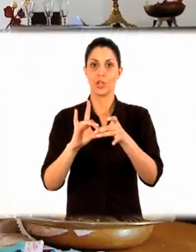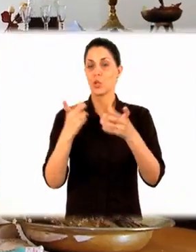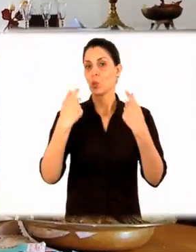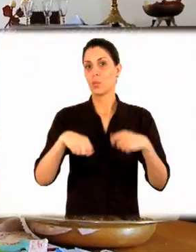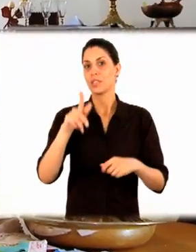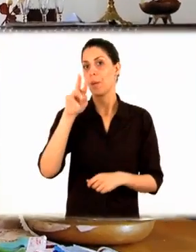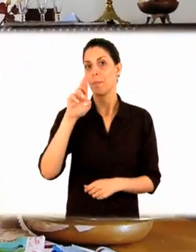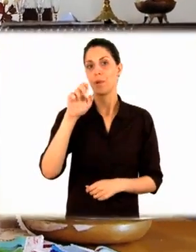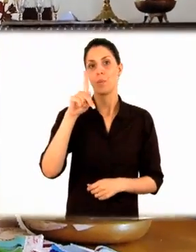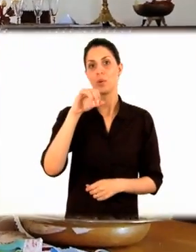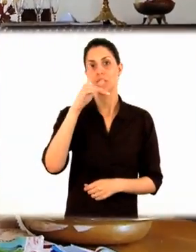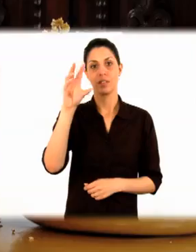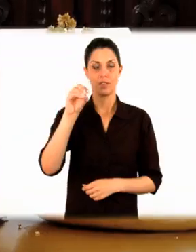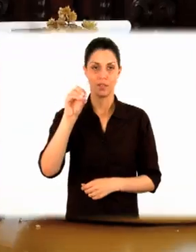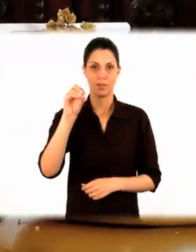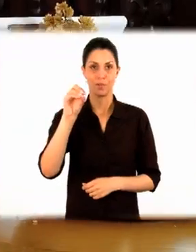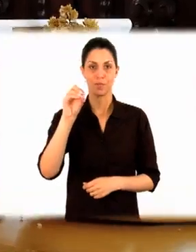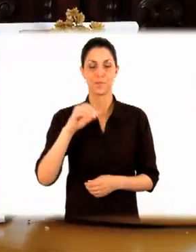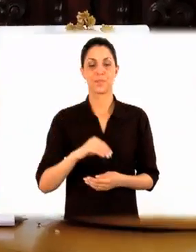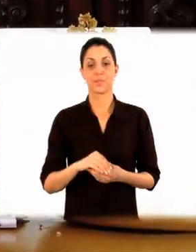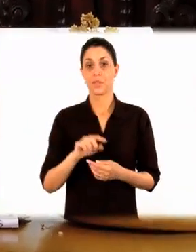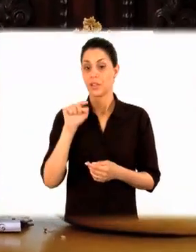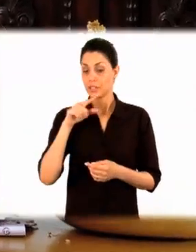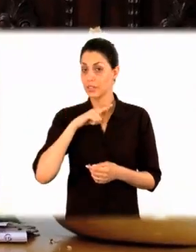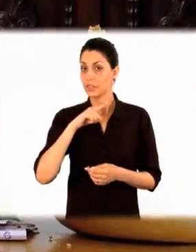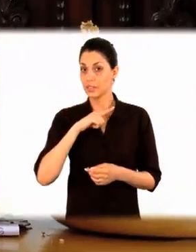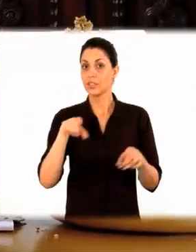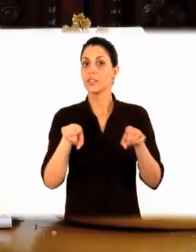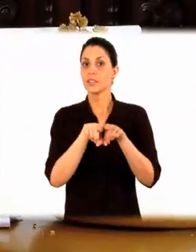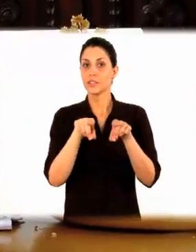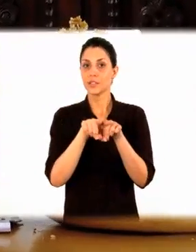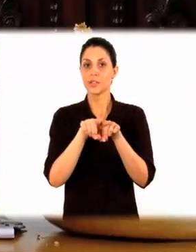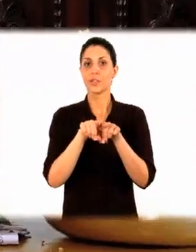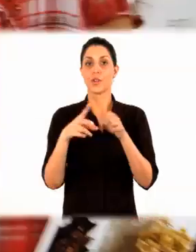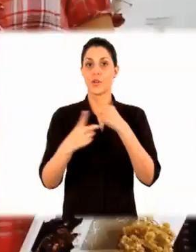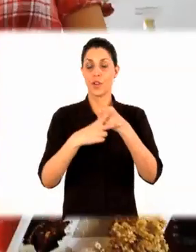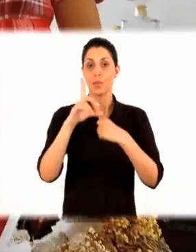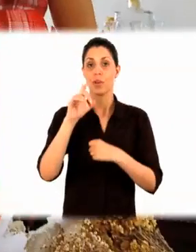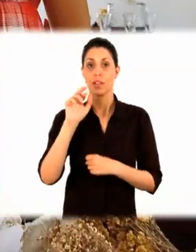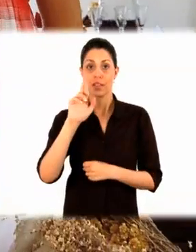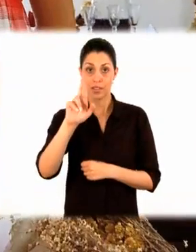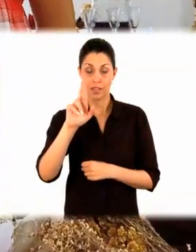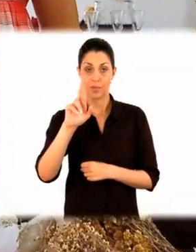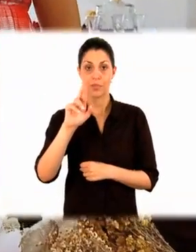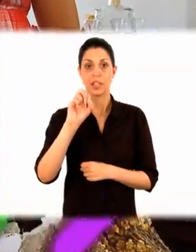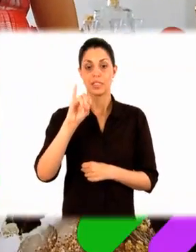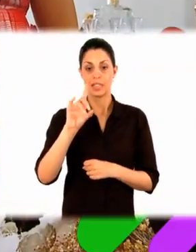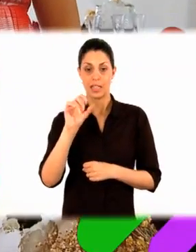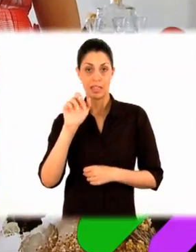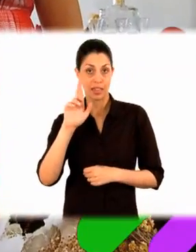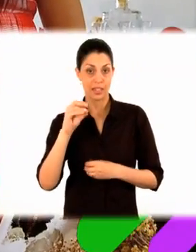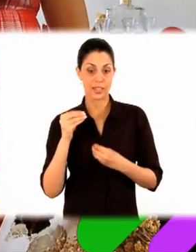ao seu objeto sem a necessidade de preposição. Ali também, ó, quem é o verbo dar, né? Quem